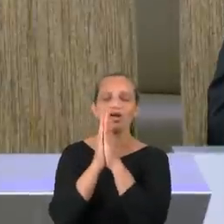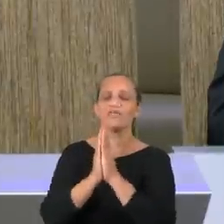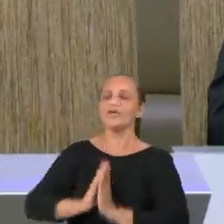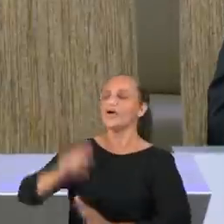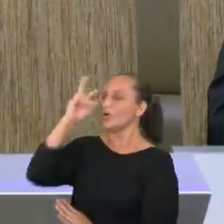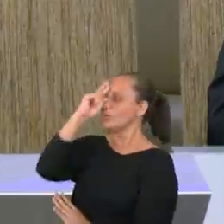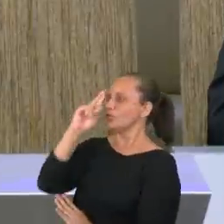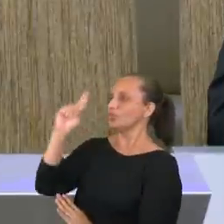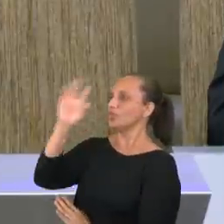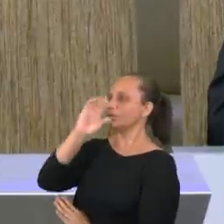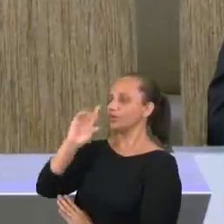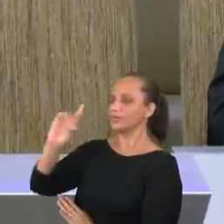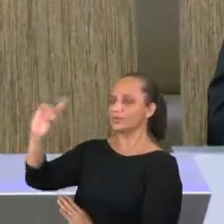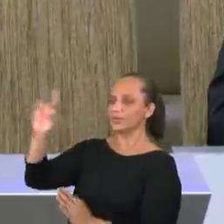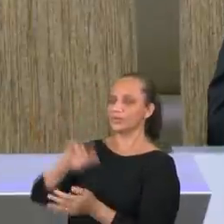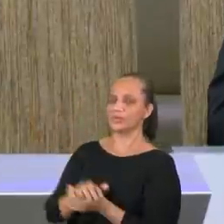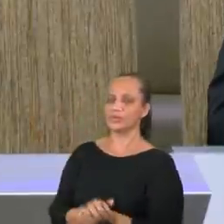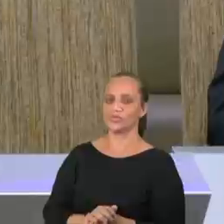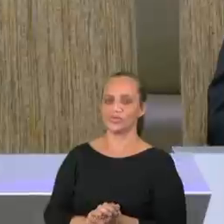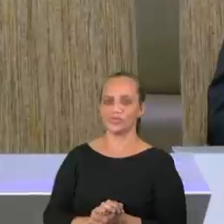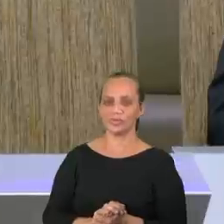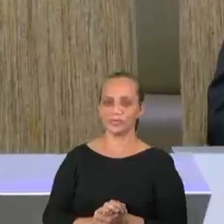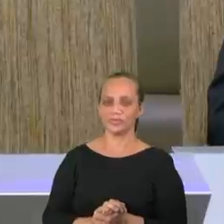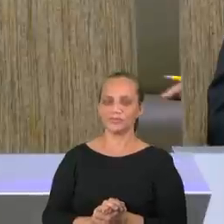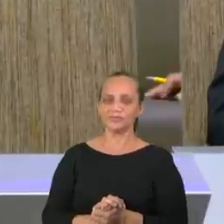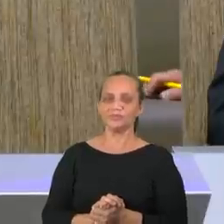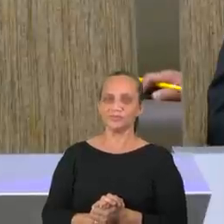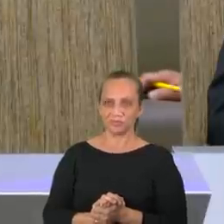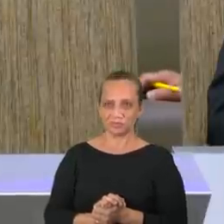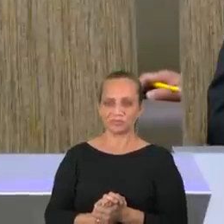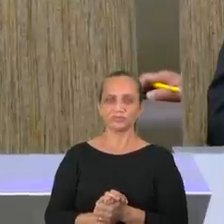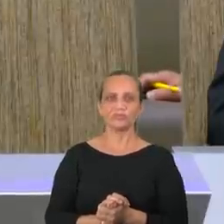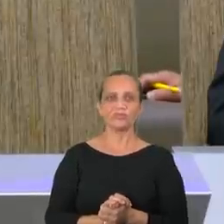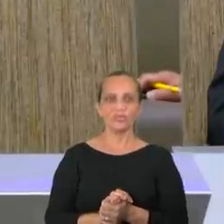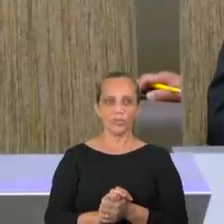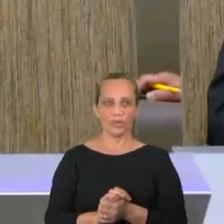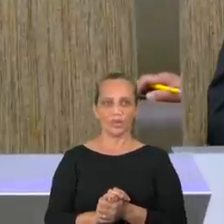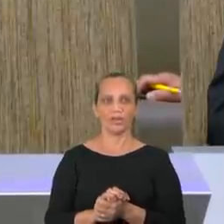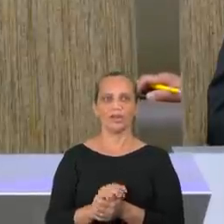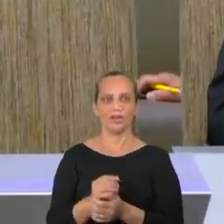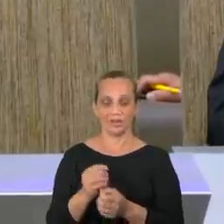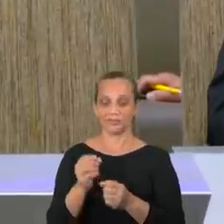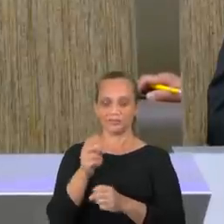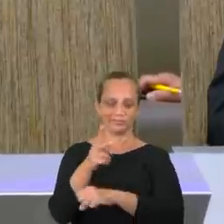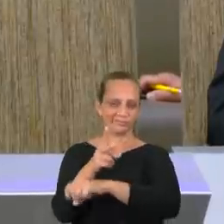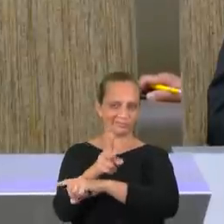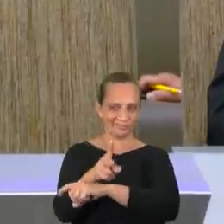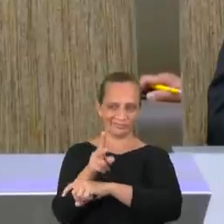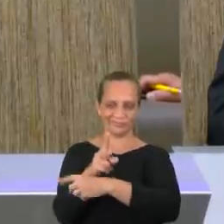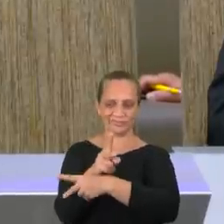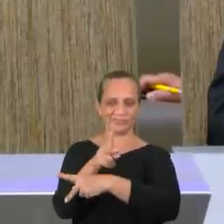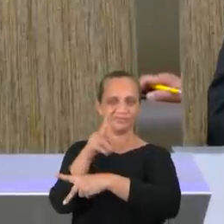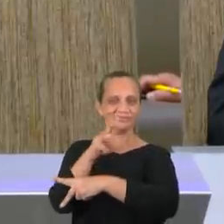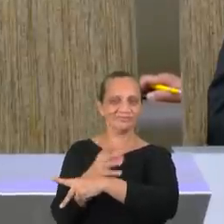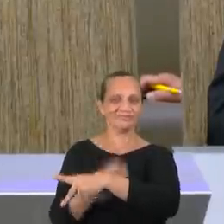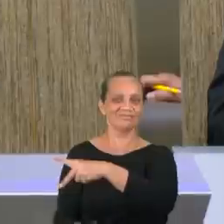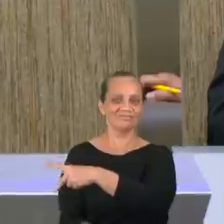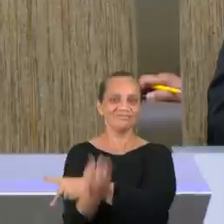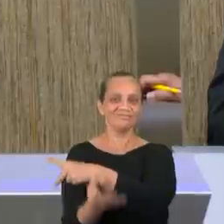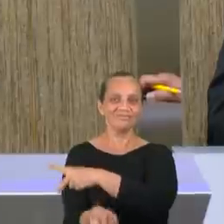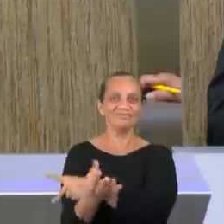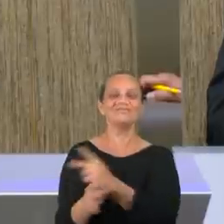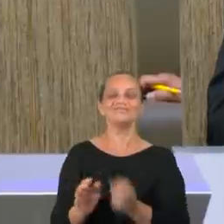Deus. Os irmãos já sabem, aquela oração bem verbalizada, conjugação verbal, nominal, plural